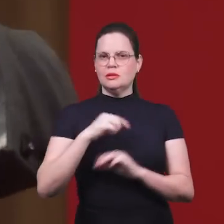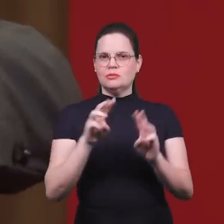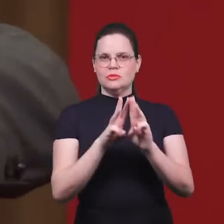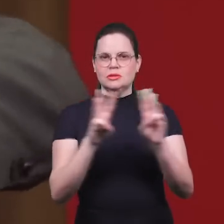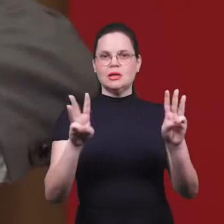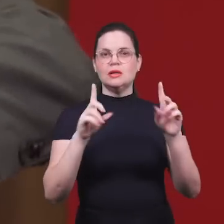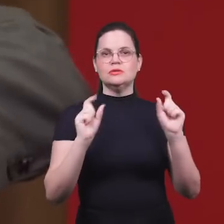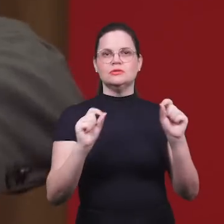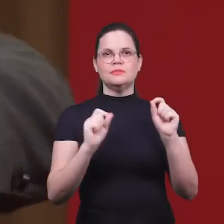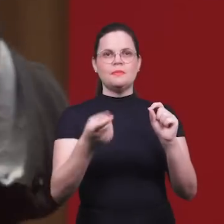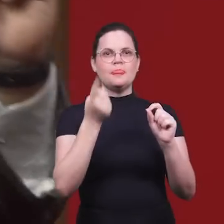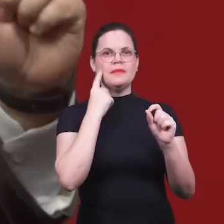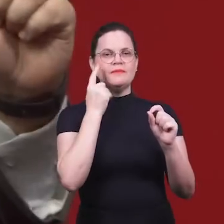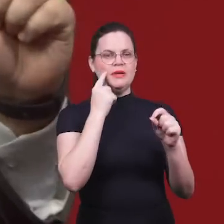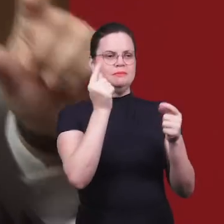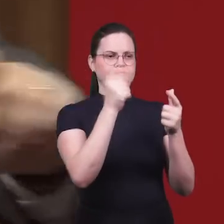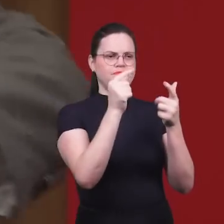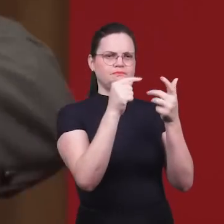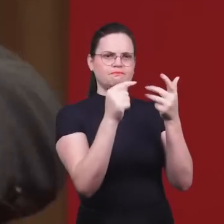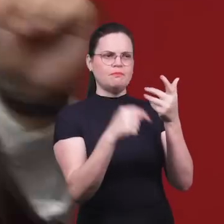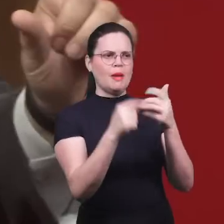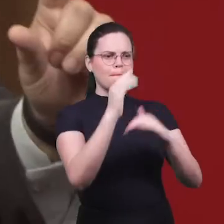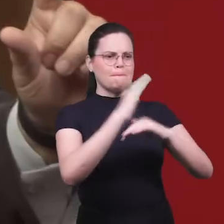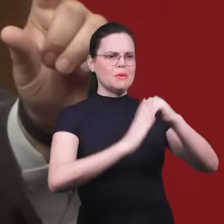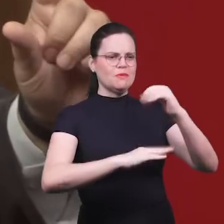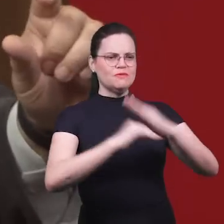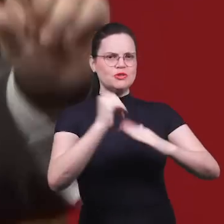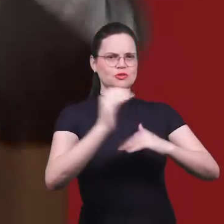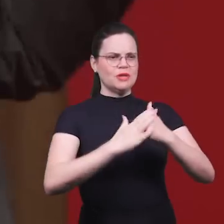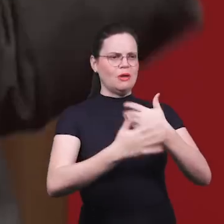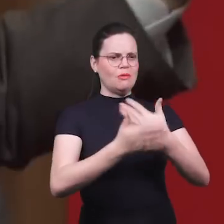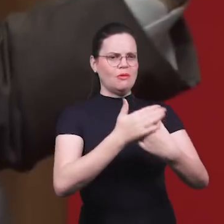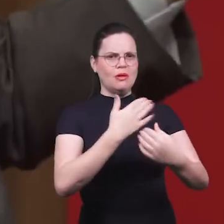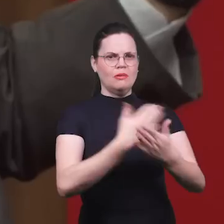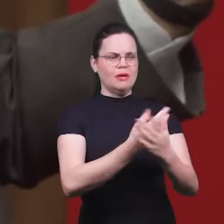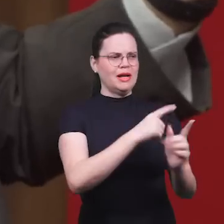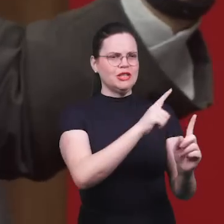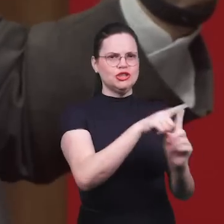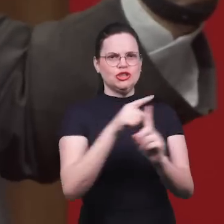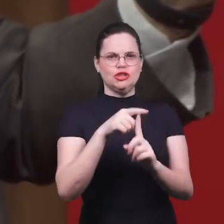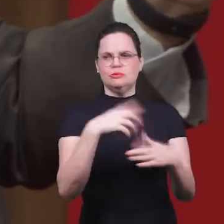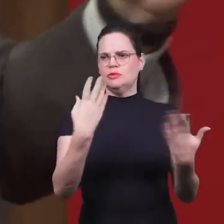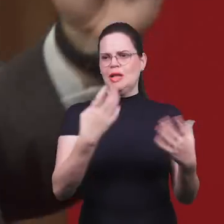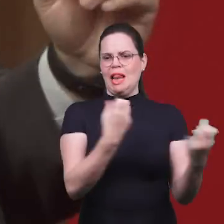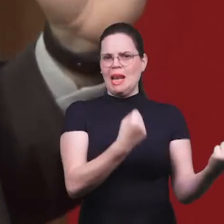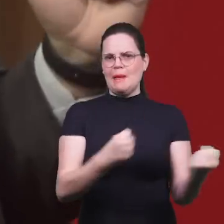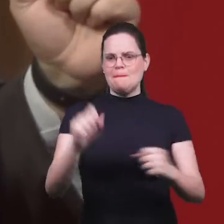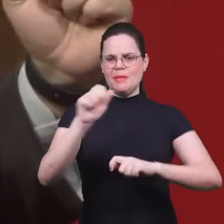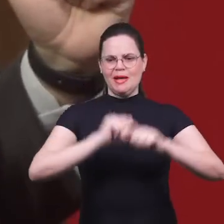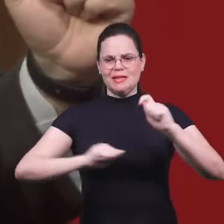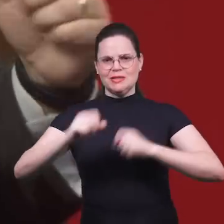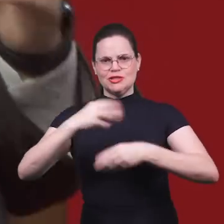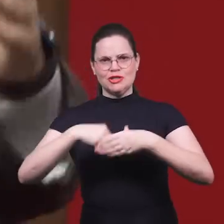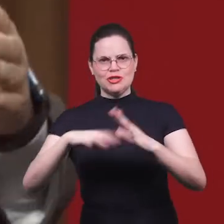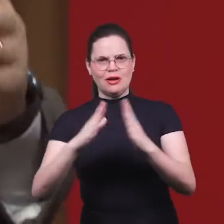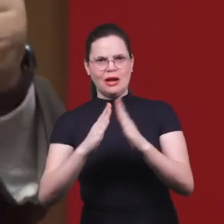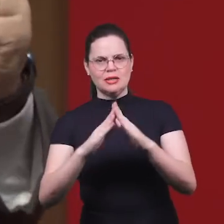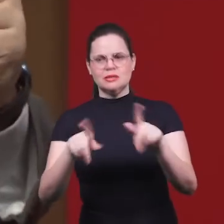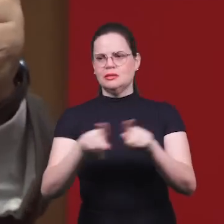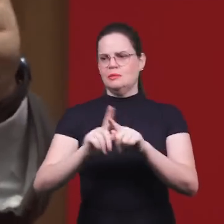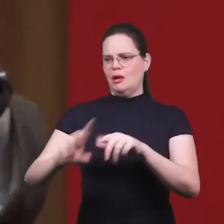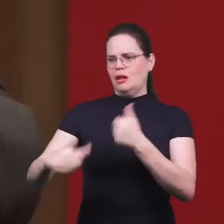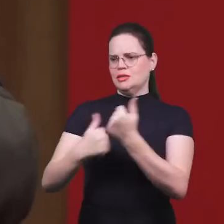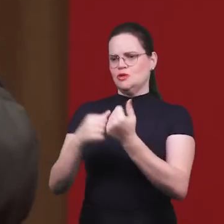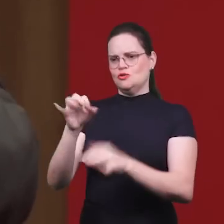ele reúne diversos profissionais de qualquer natureza, de diarista a um assessor jurídico, um assistente